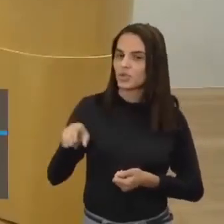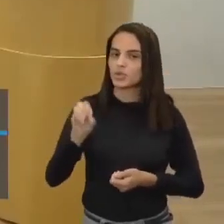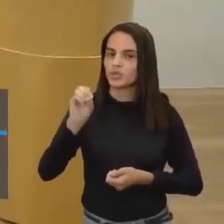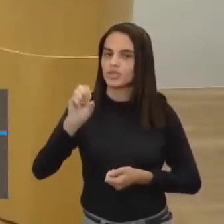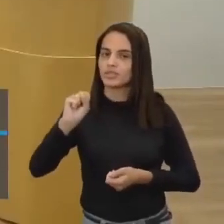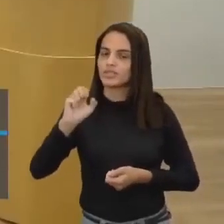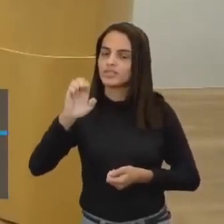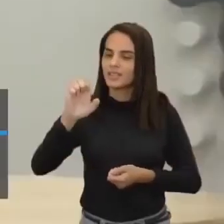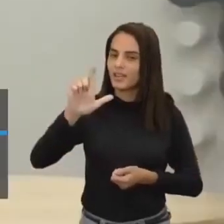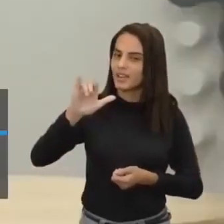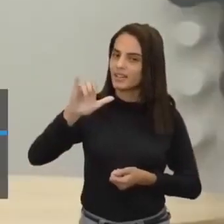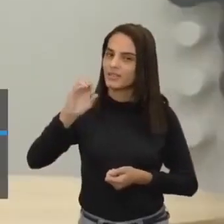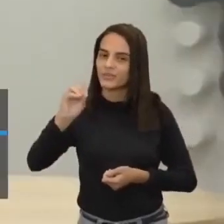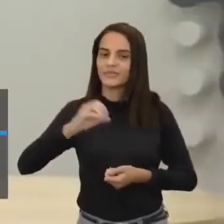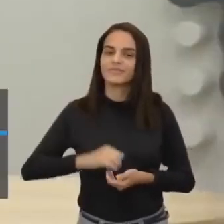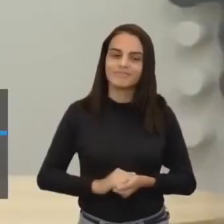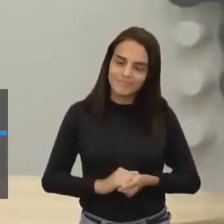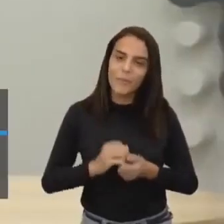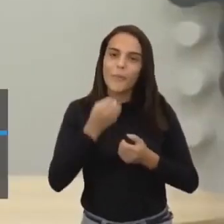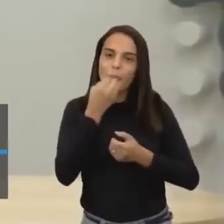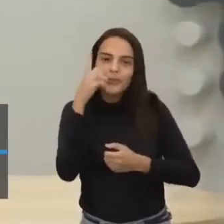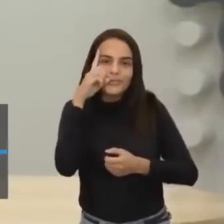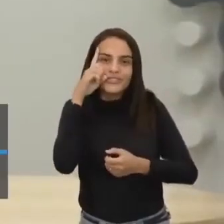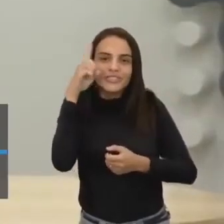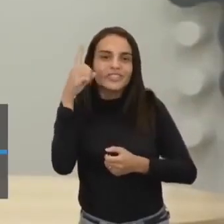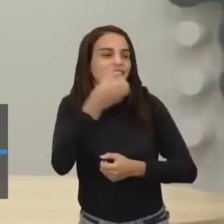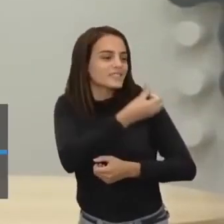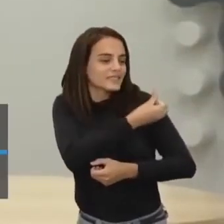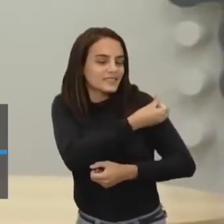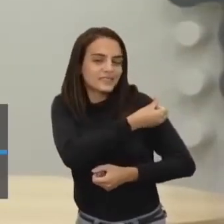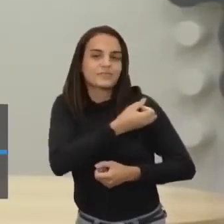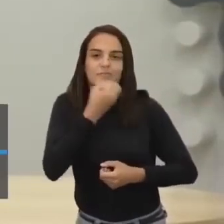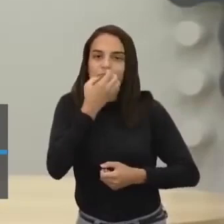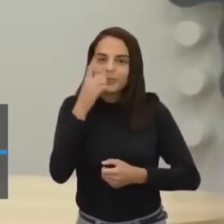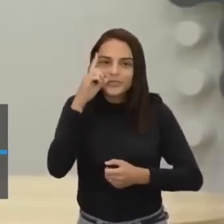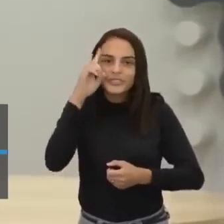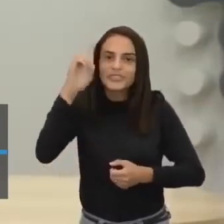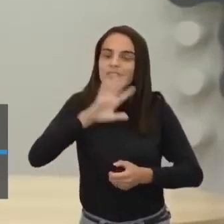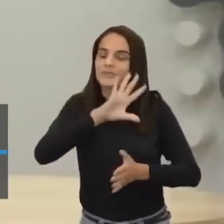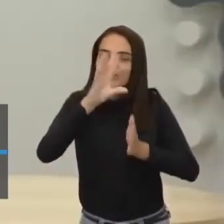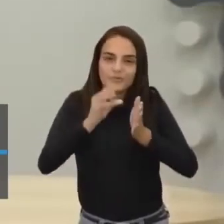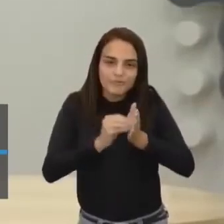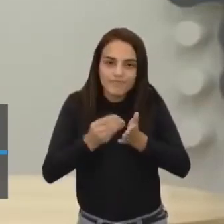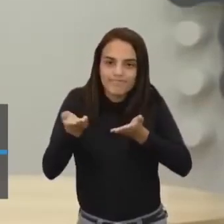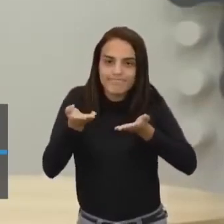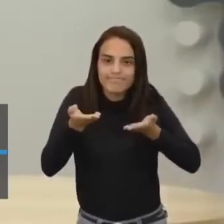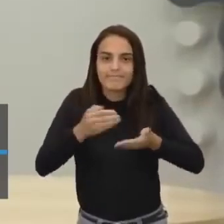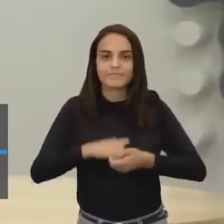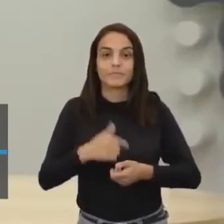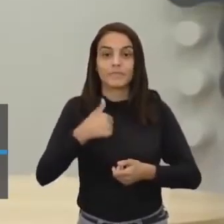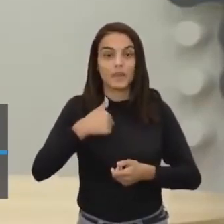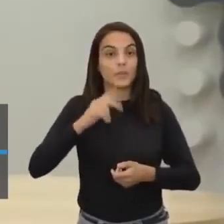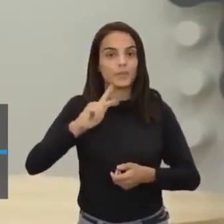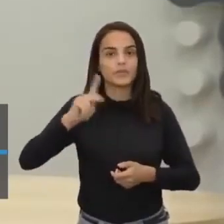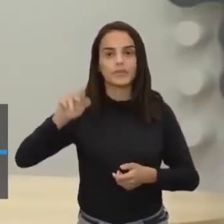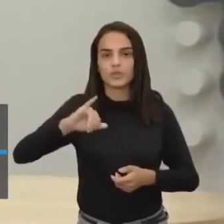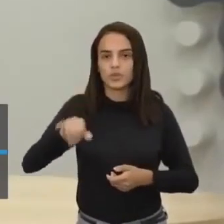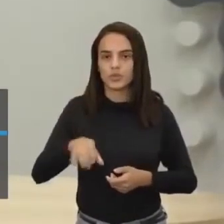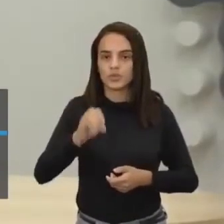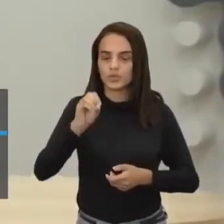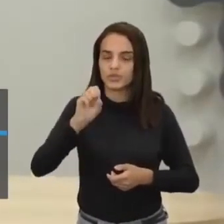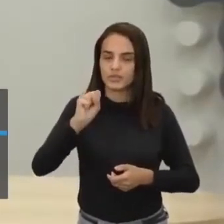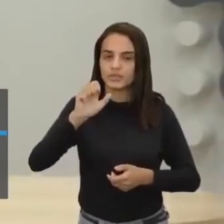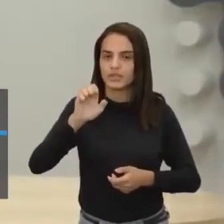dia, professor Anderson, bom dia, dia, turma do sexto ano, professores e alunos, sejam todos bem-vindos. Eu sou o professor Jocélio e estarei fazendo